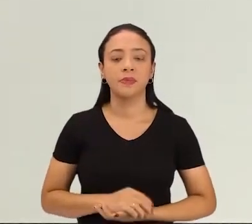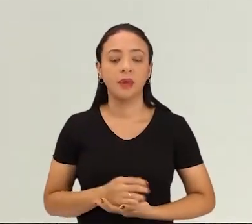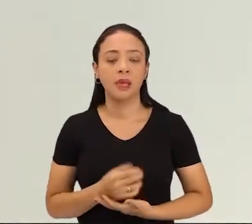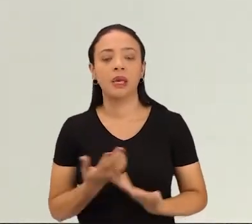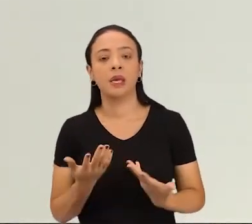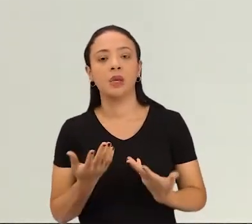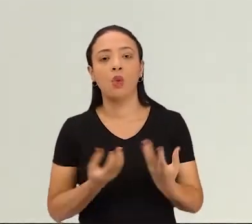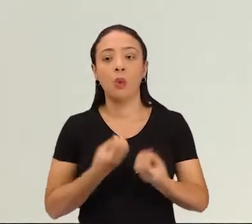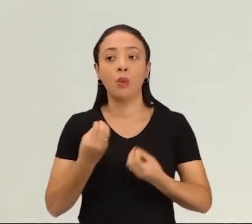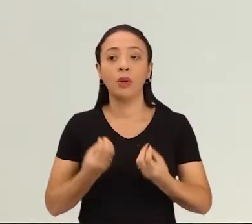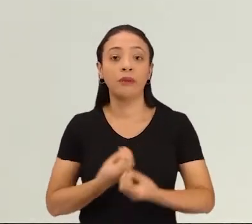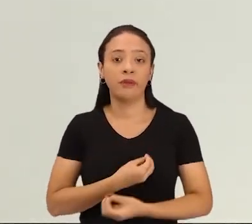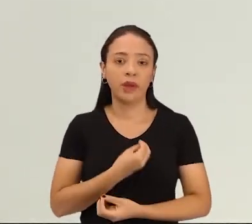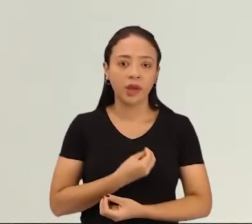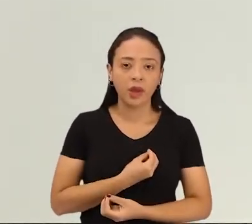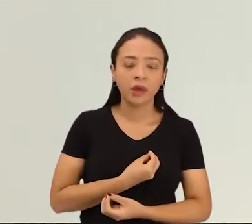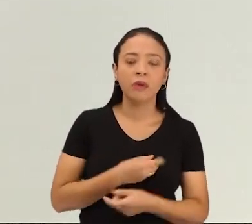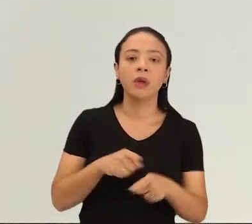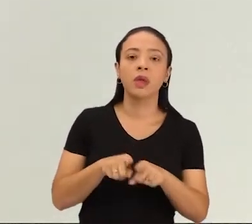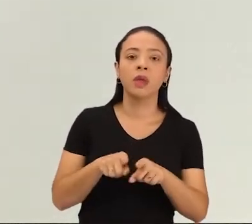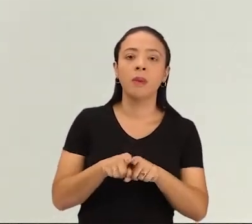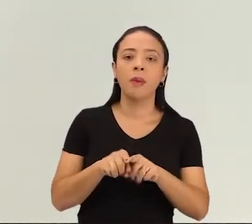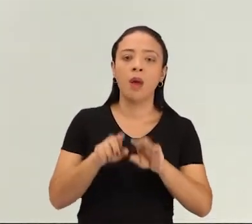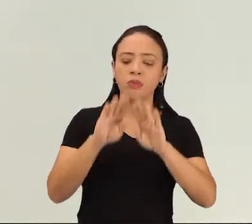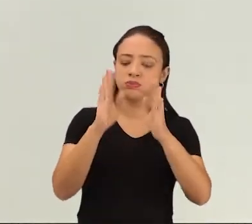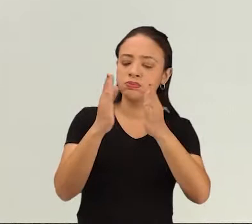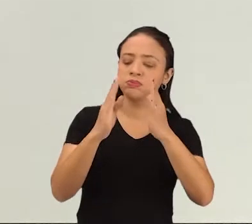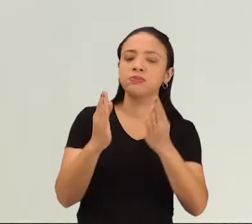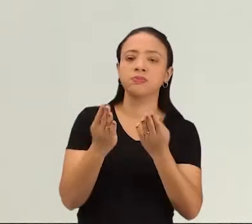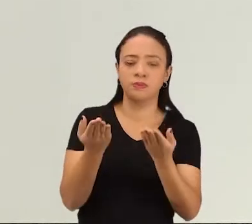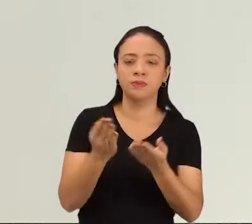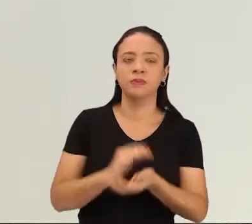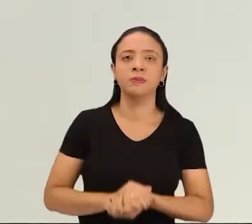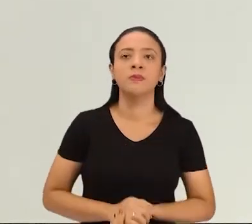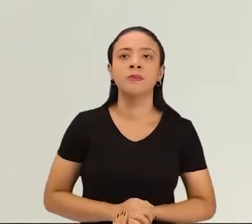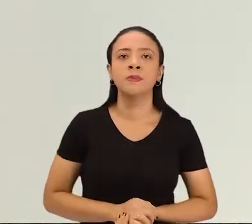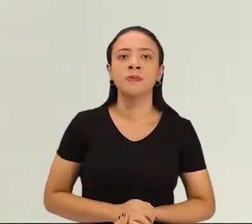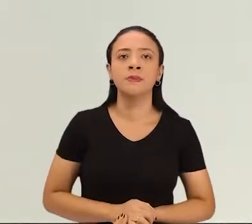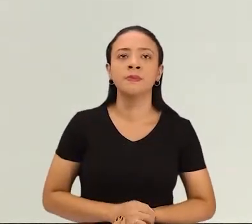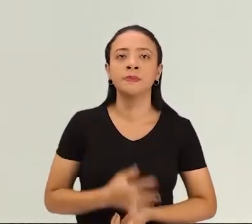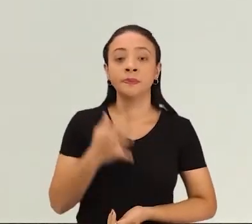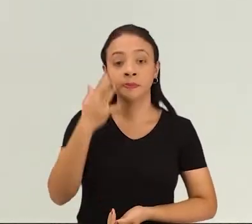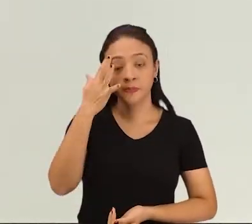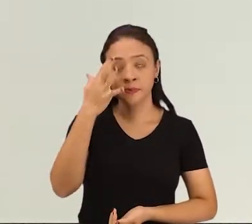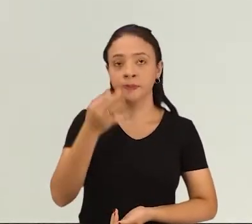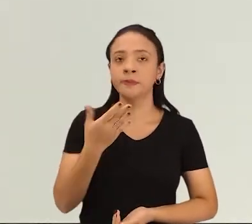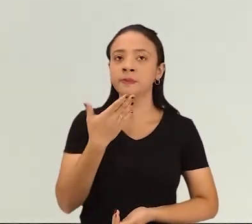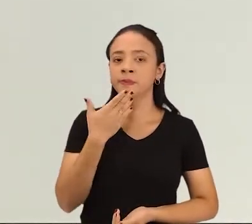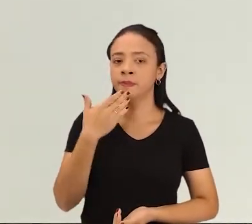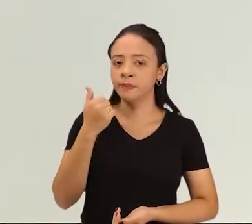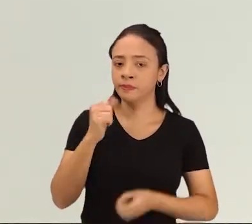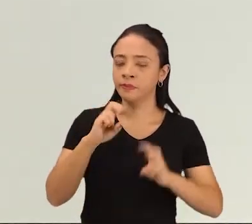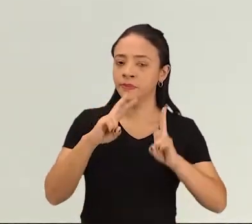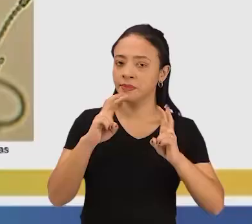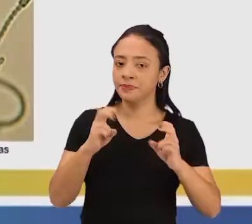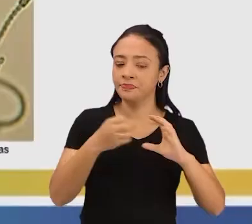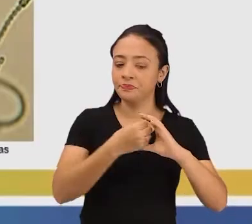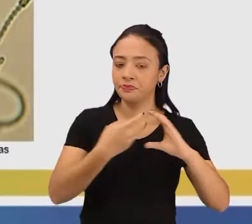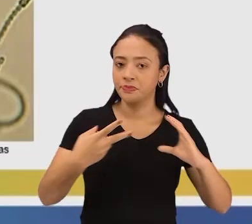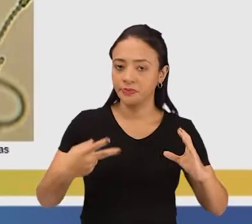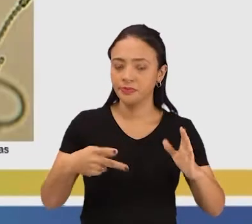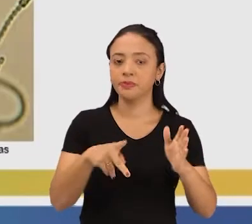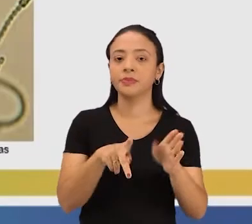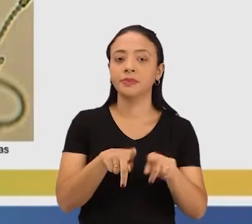seu comportamento, também do seu formato, tá? E aí a gente vai entender um pouquinho agora sobre a classificação